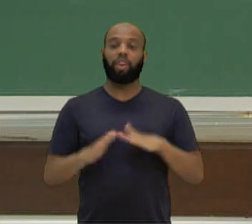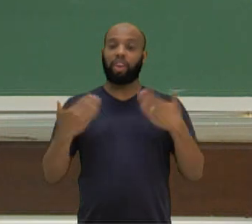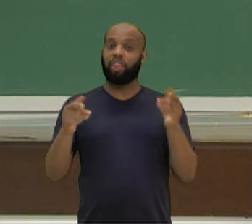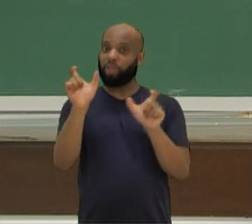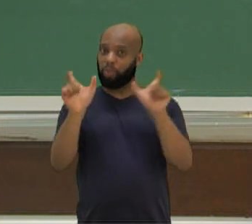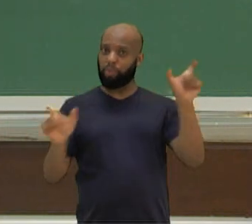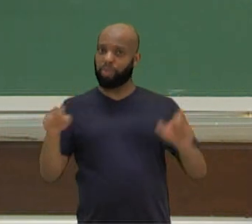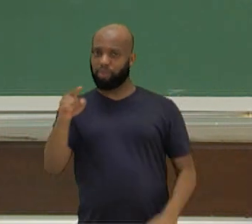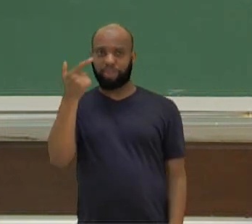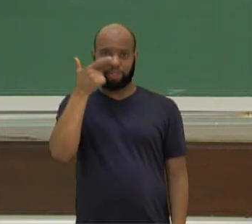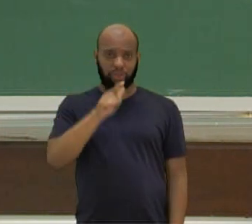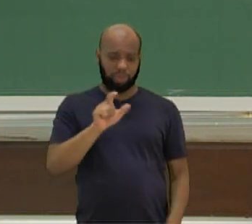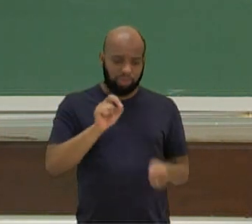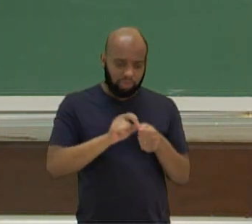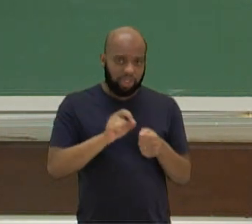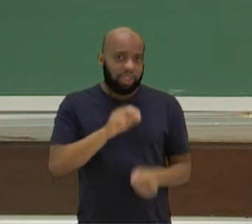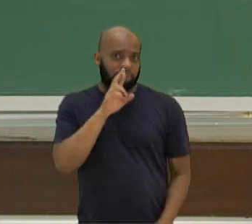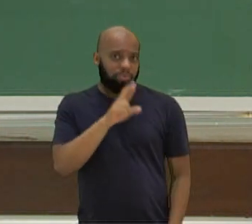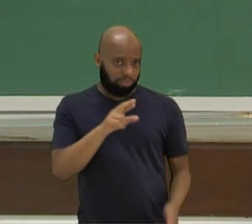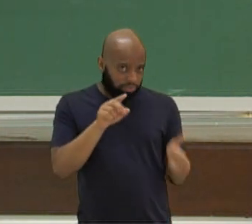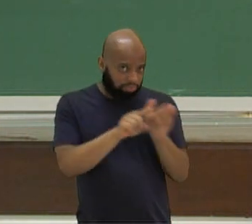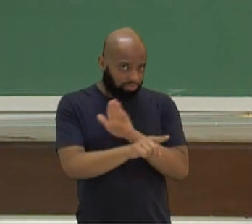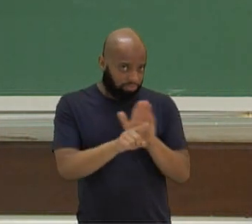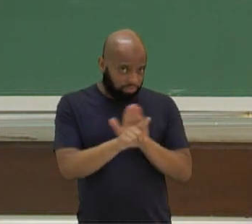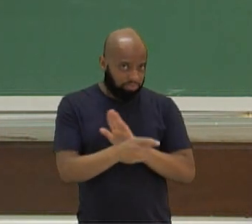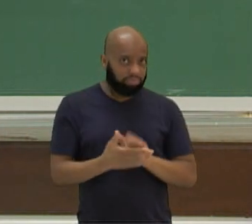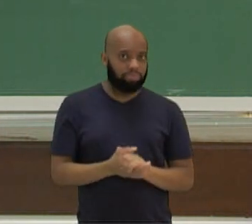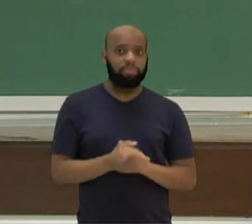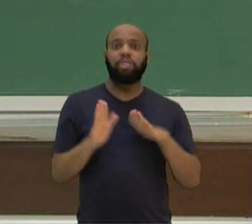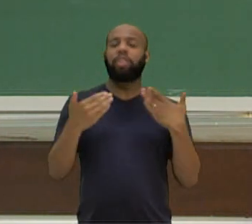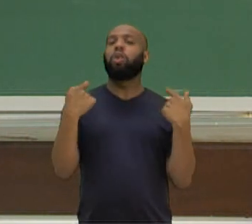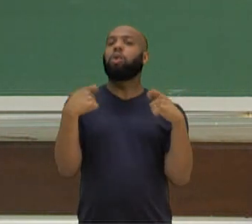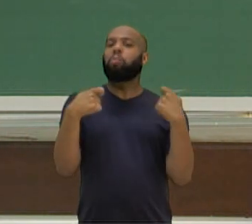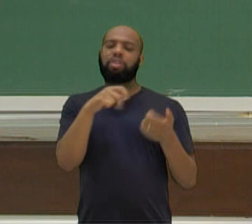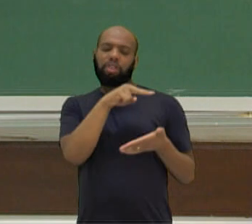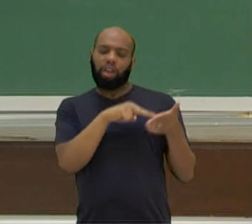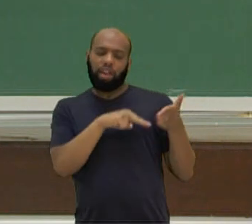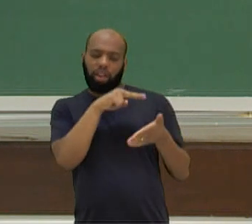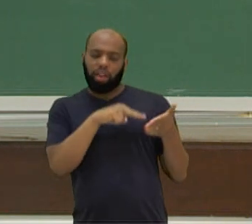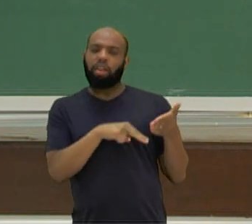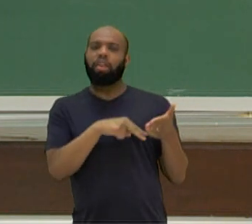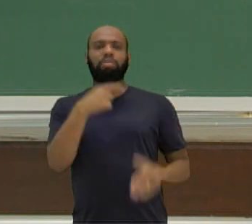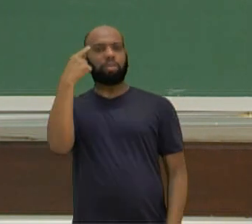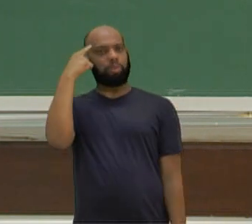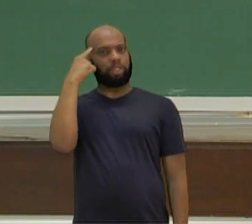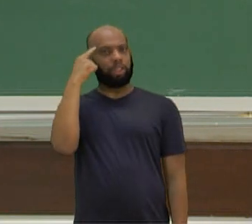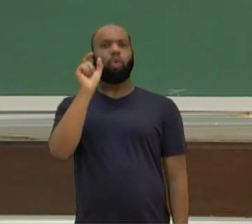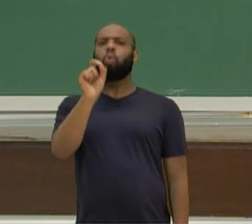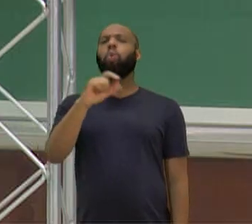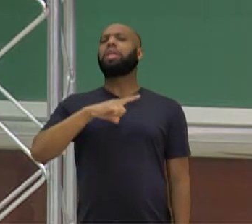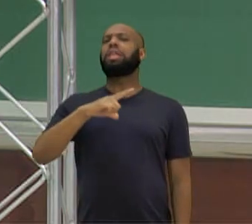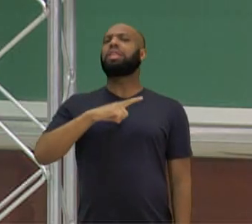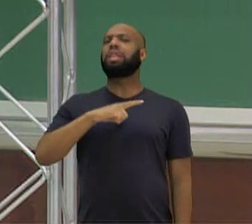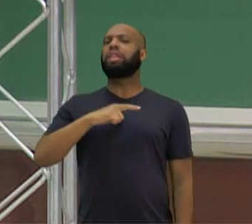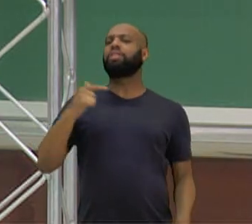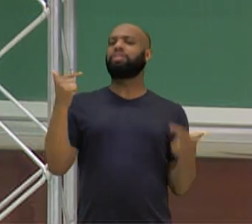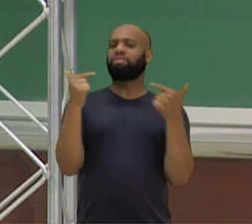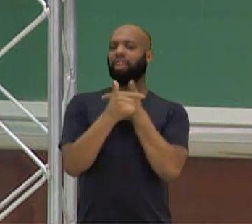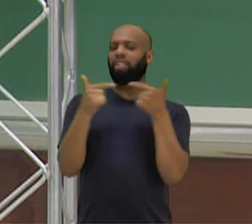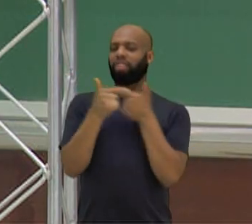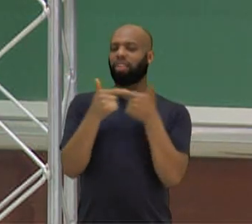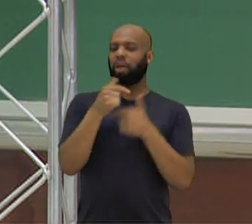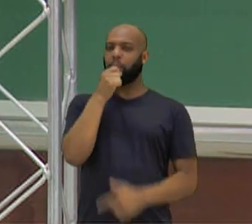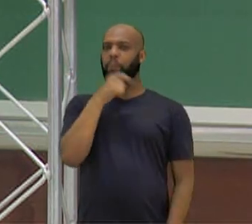E aí, pessoal, conseguiram fazer o exercício? Então é para vocês relerem aqui e pensar o que tem de humor nesse trecho. Então